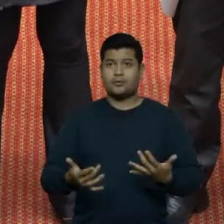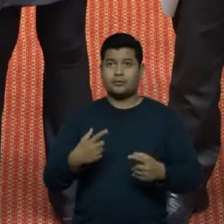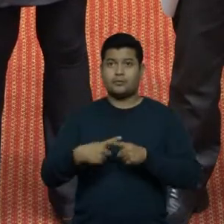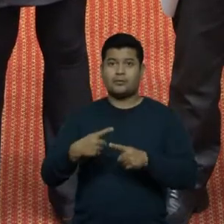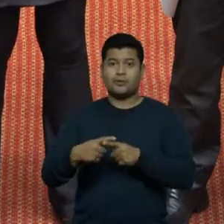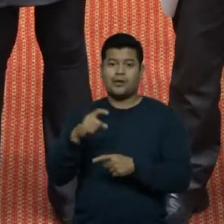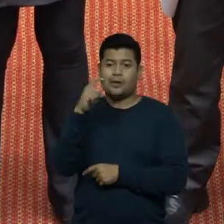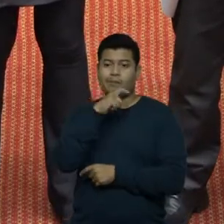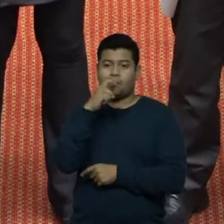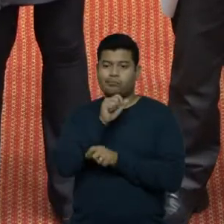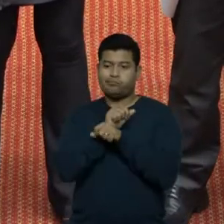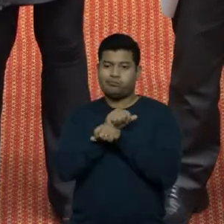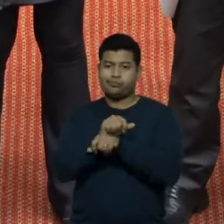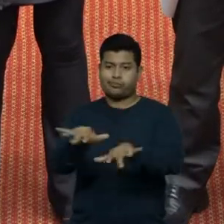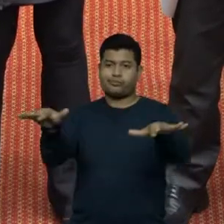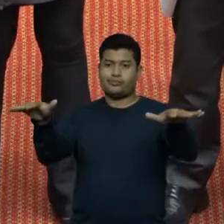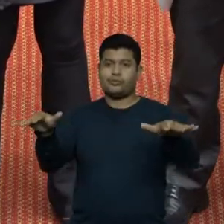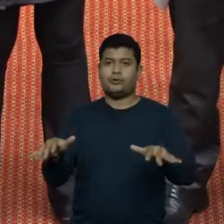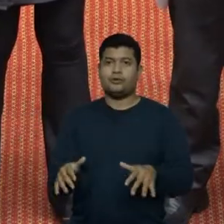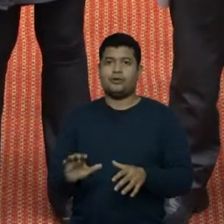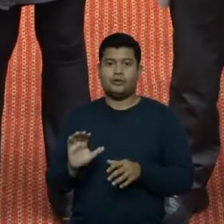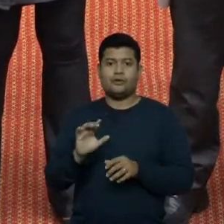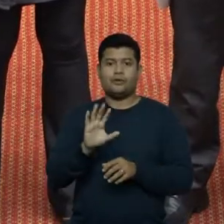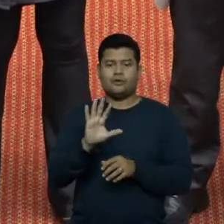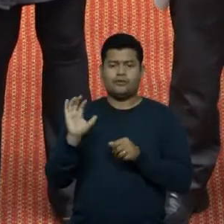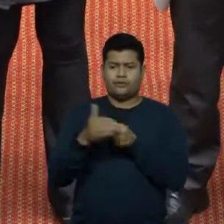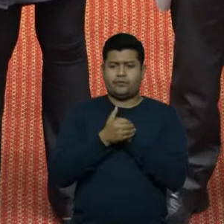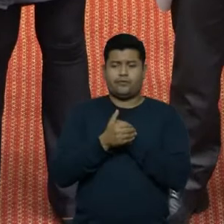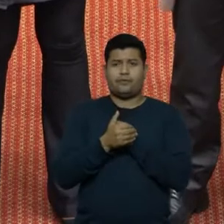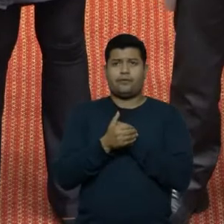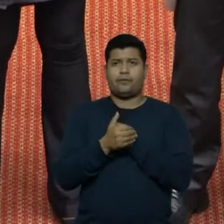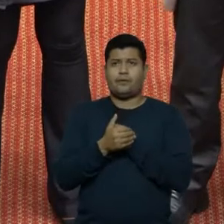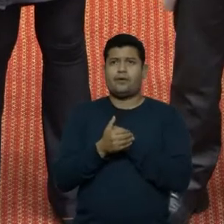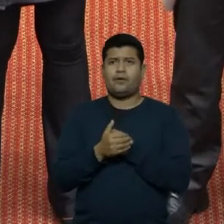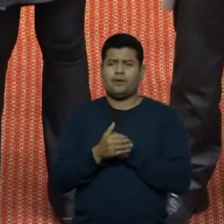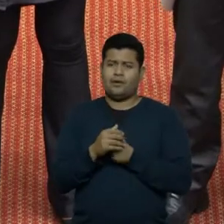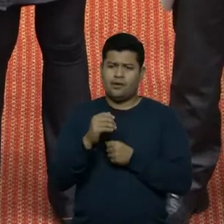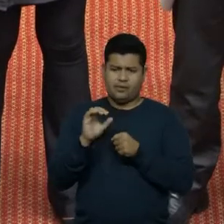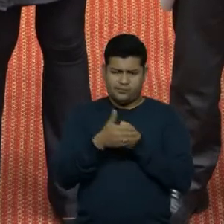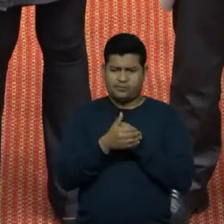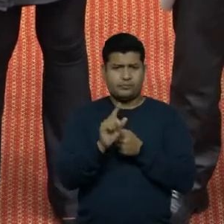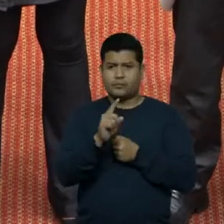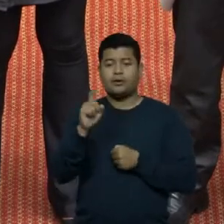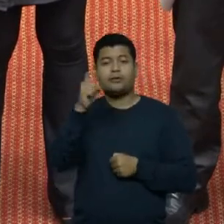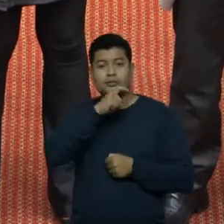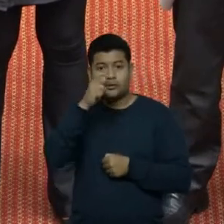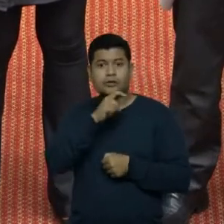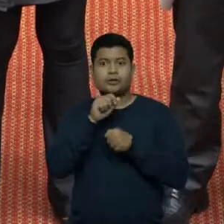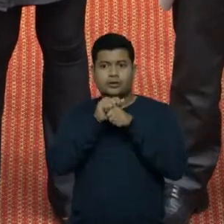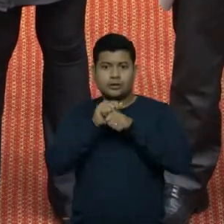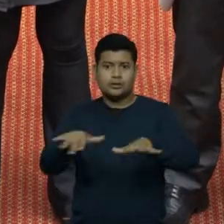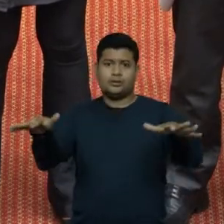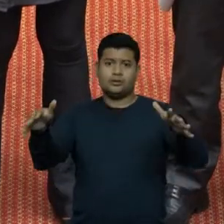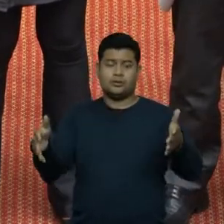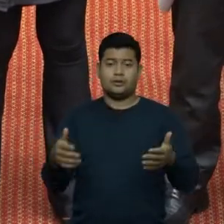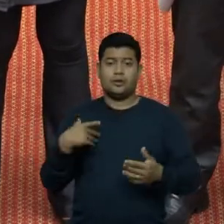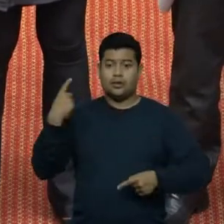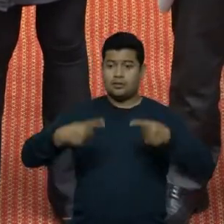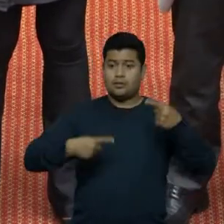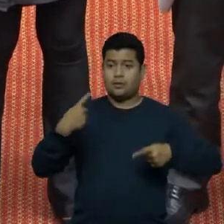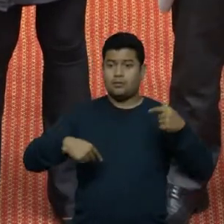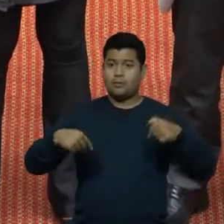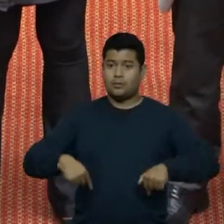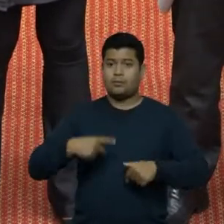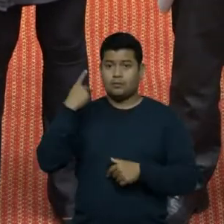mentido a verdade tinham metido a verdade ou mentindo não existe um mentido Então falou para o senhor seguinte o debate no Parlamento de